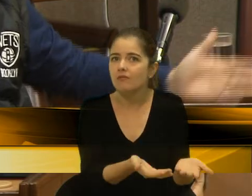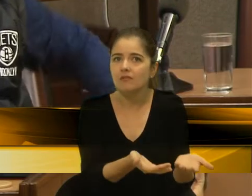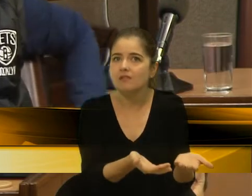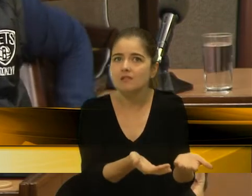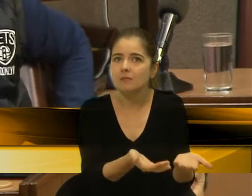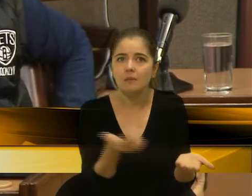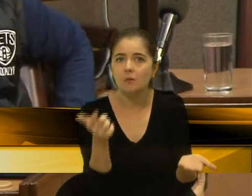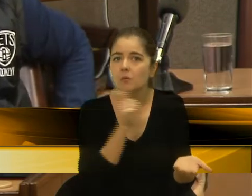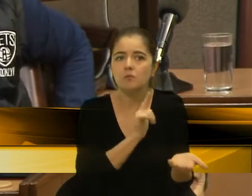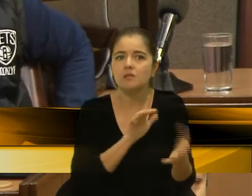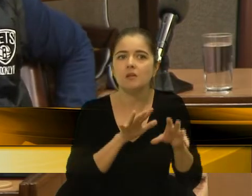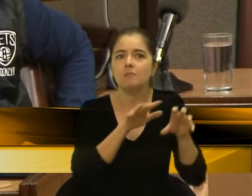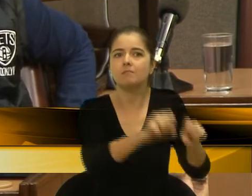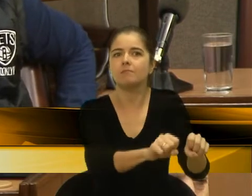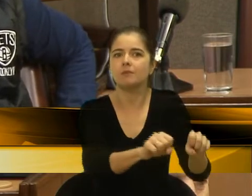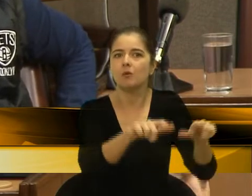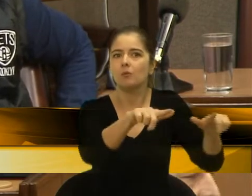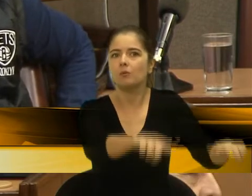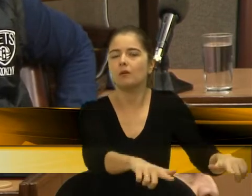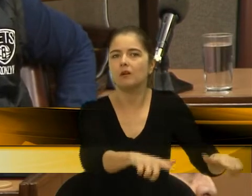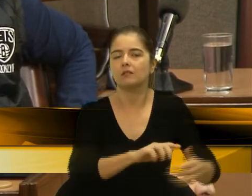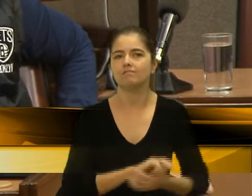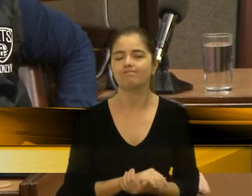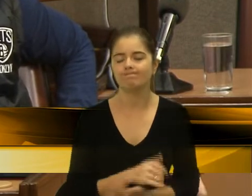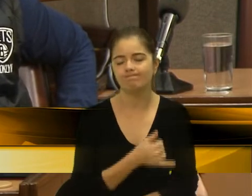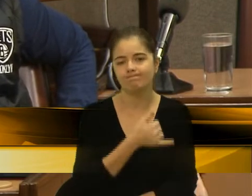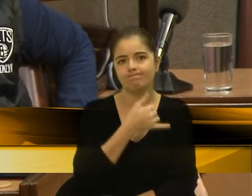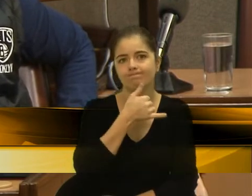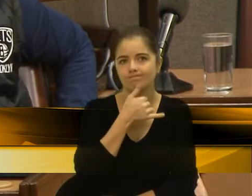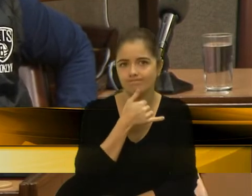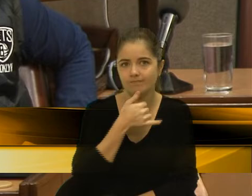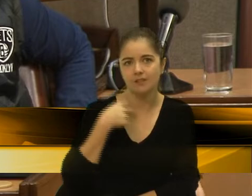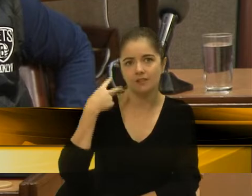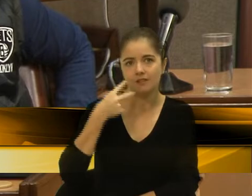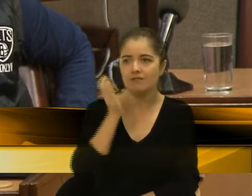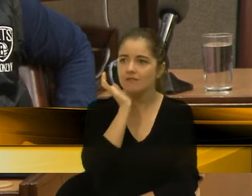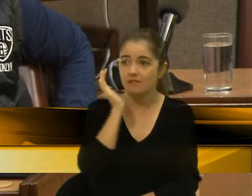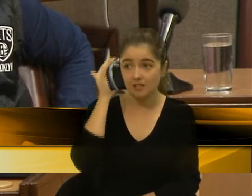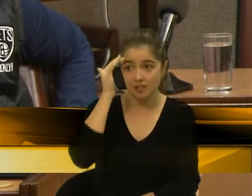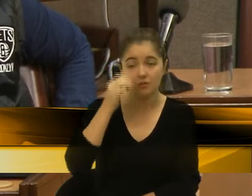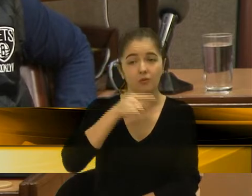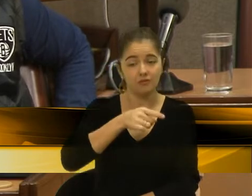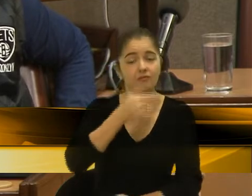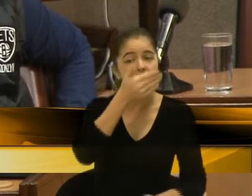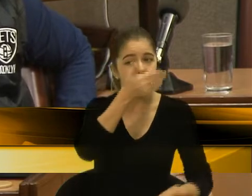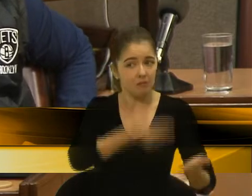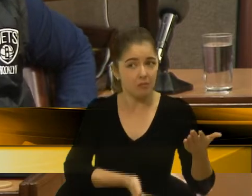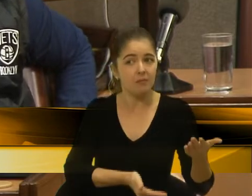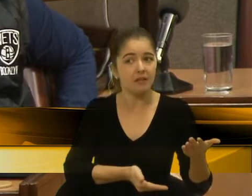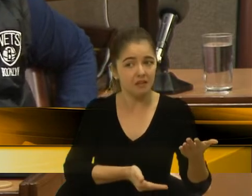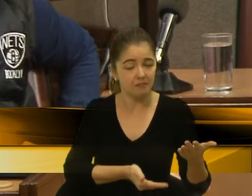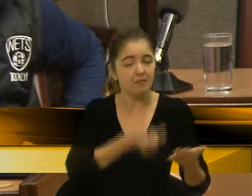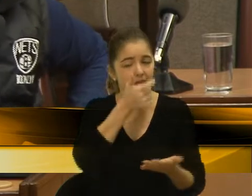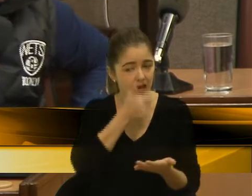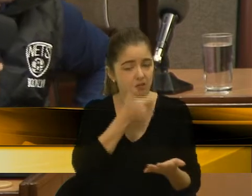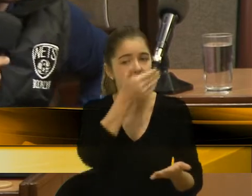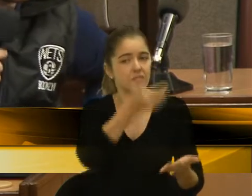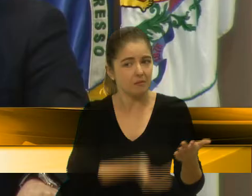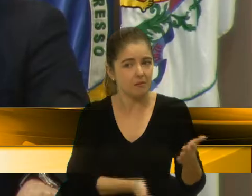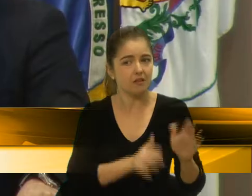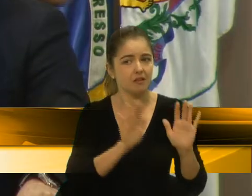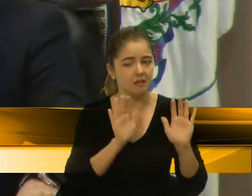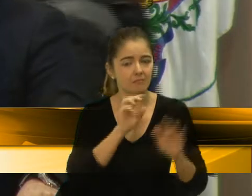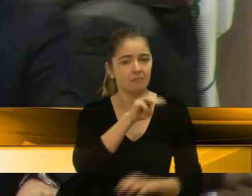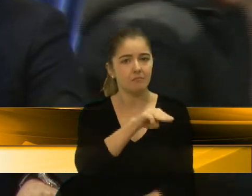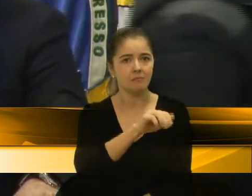para ocupar o espaço? Então, infelizmente, vereador, nós estamos com os dias contados para não perder a Maesa. Obrigado.